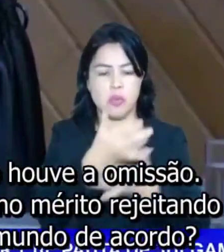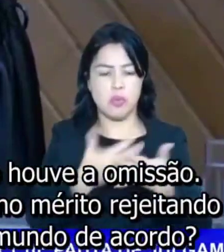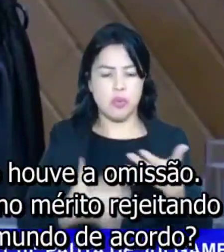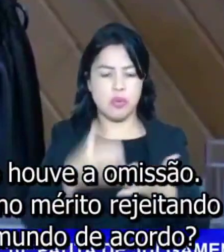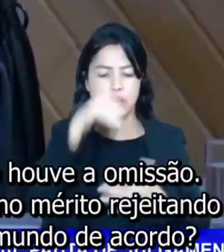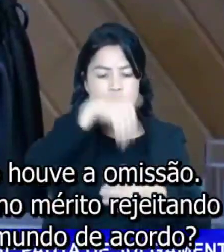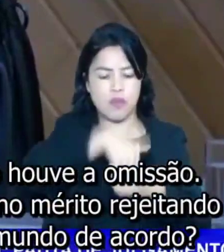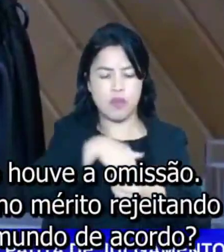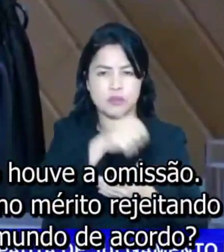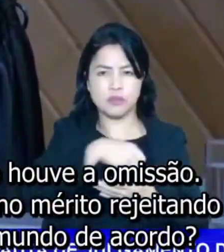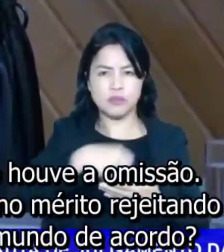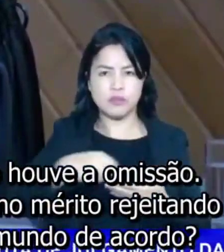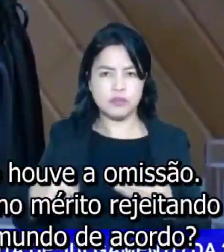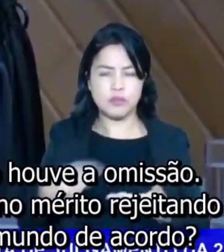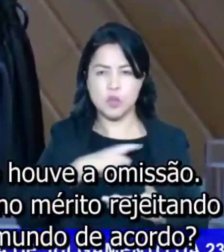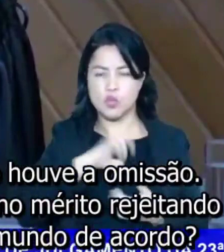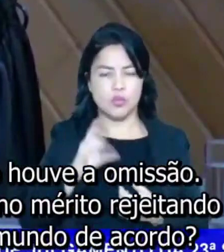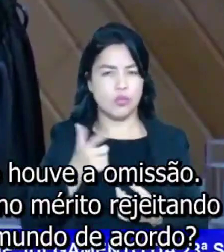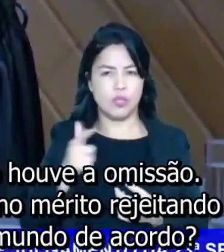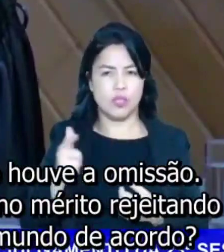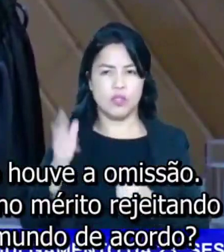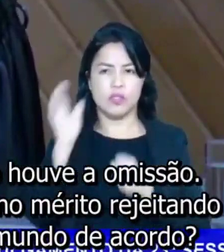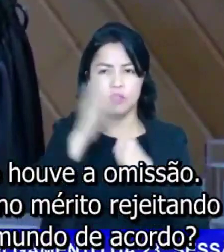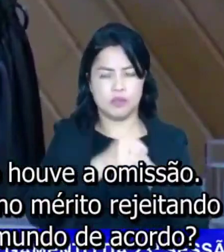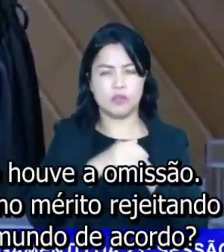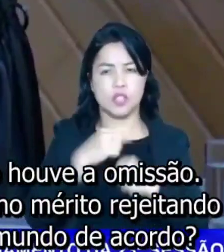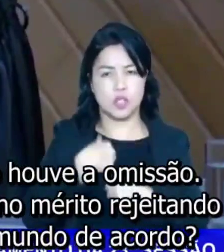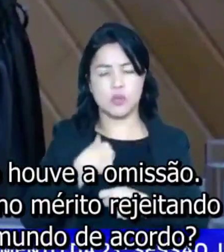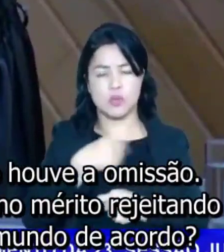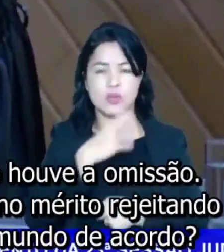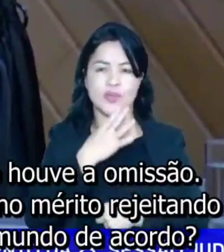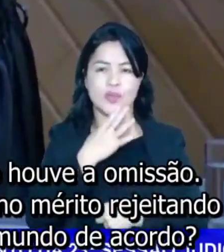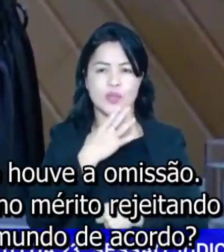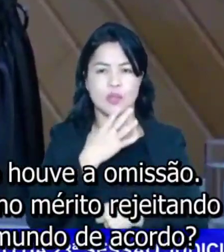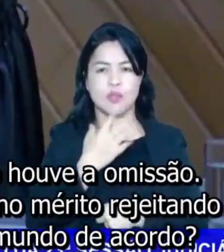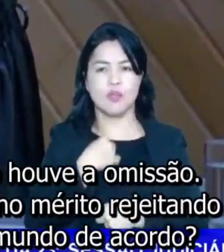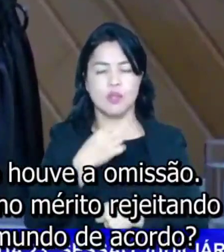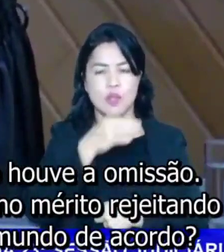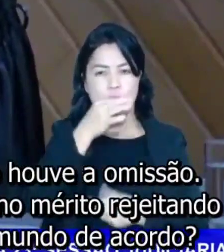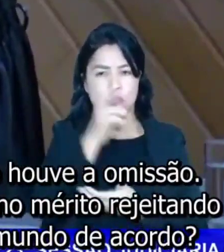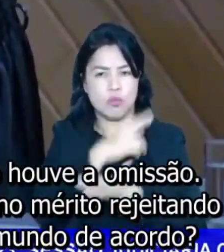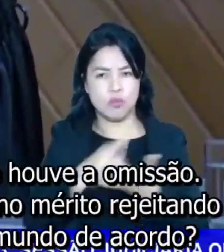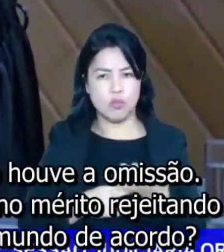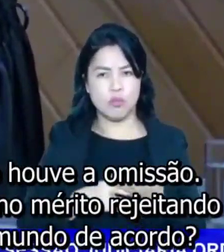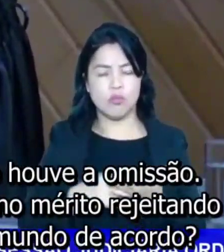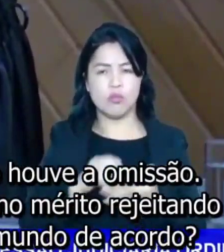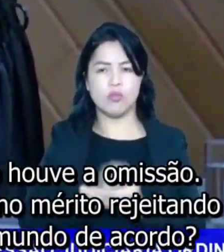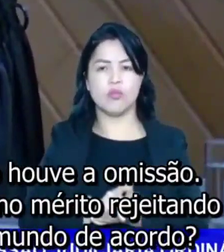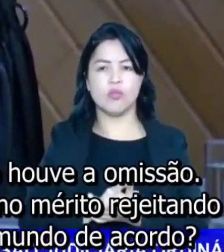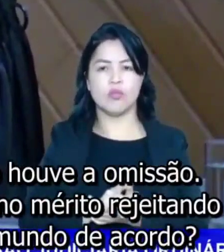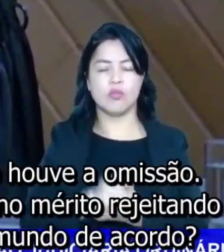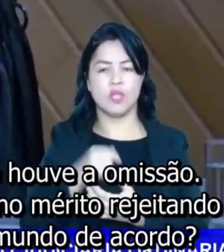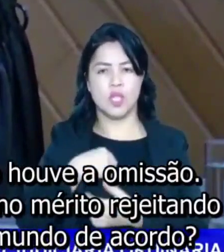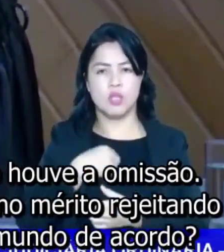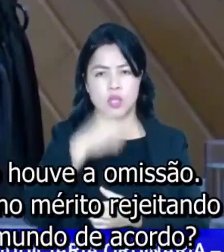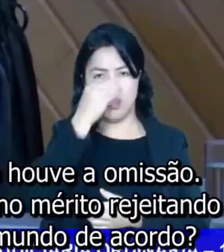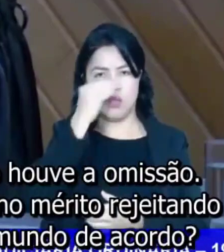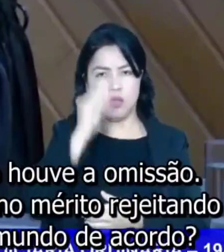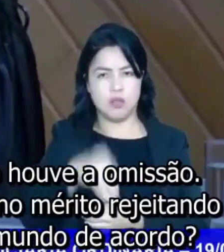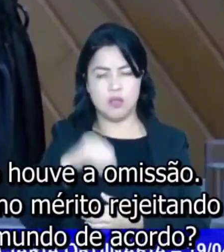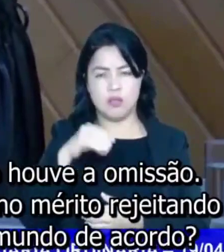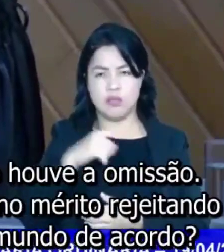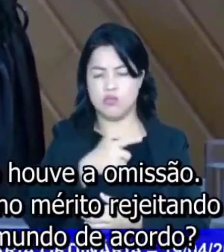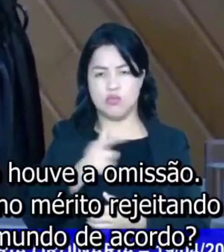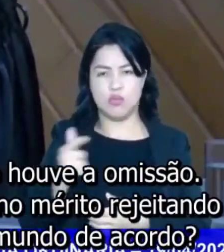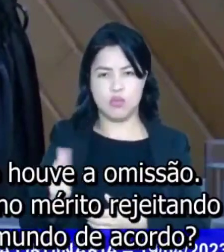mesa, escrito, não desembargador houve a Mário omissão. Júnior, com papéis Então, eu estou em mãos, conhecendo fazendo a dos embargos de leitura. declaração e, no mérito, rejeitando, entendendo que